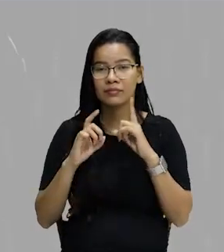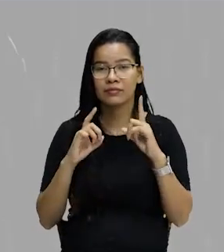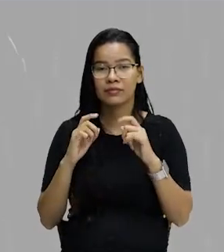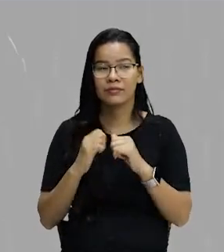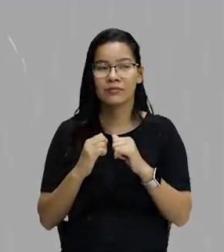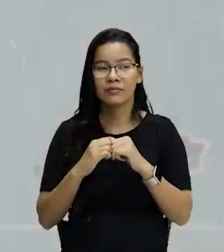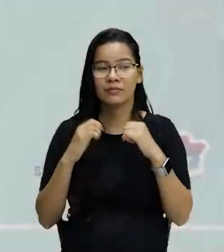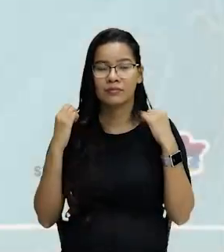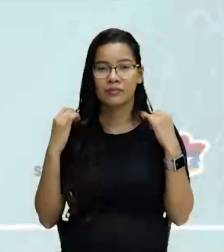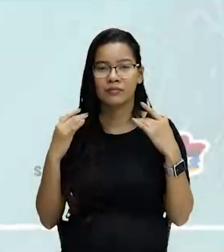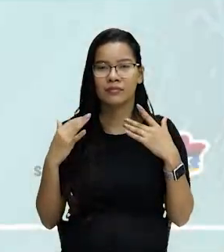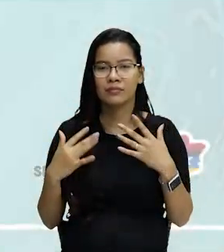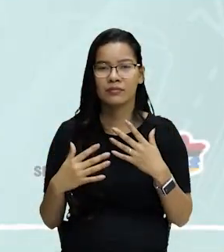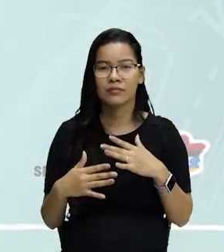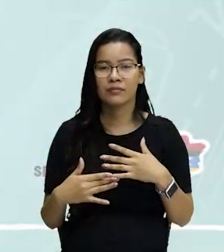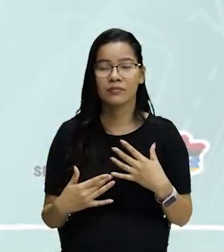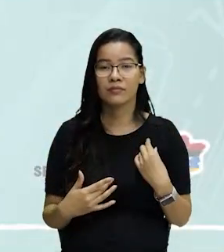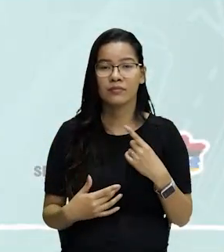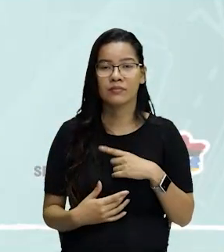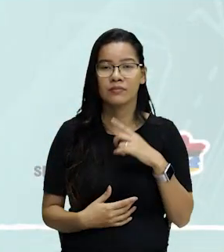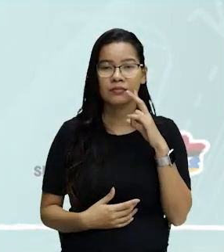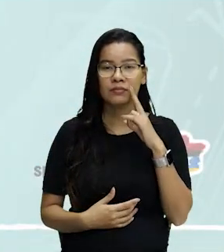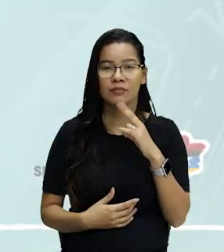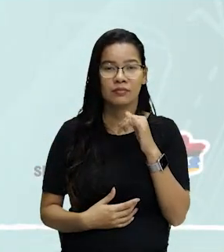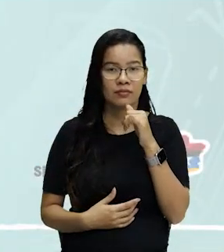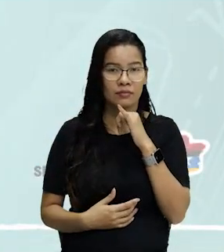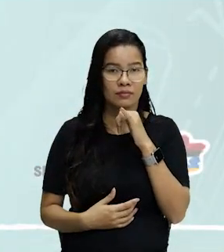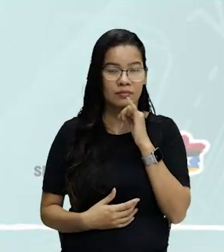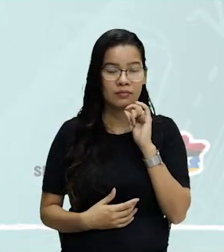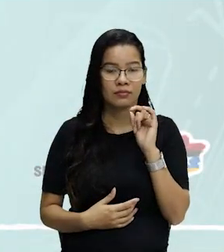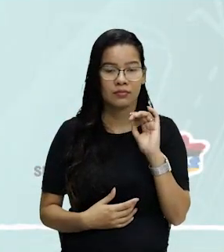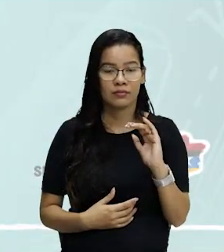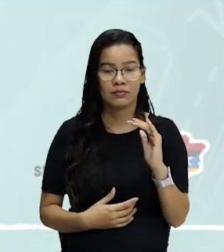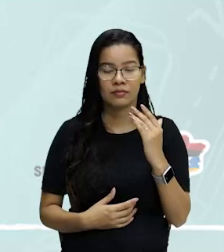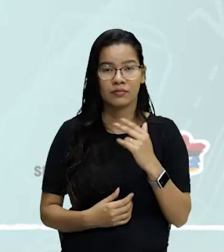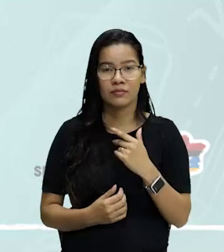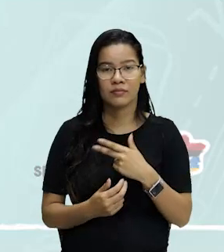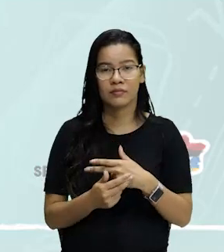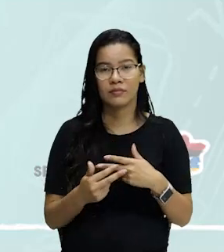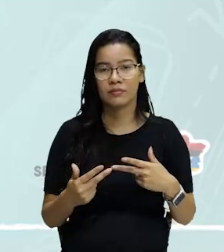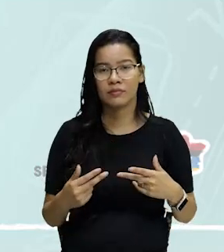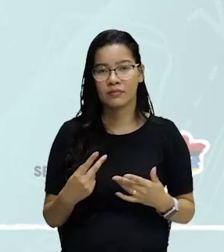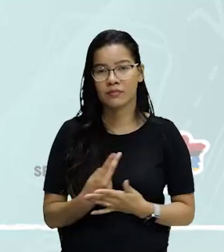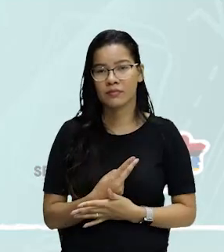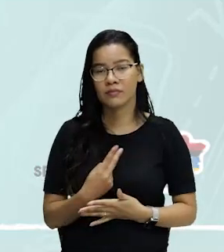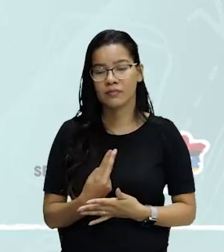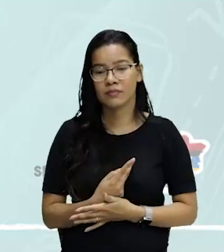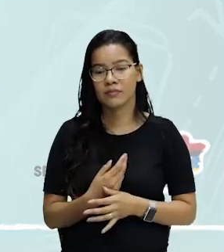natureza. Então, a gente vê hoje aqui, ó, que está acontecendo algo muito errado, a